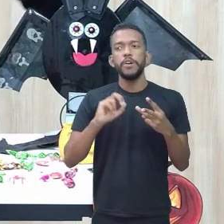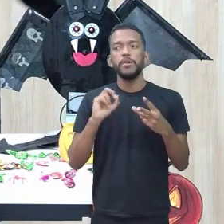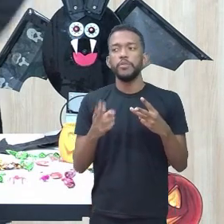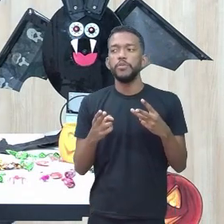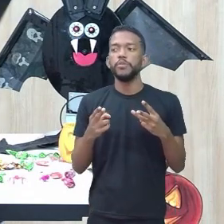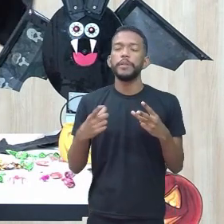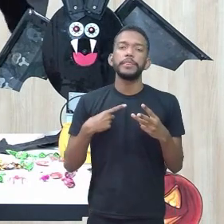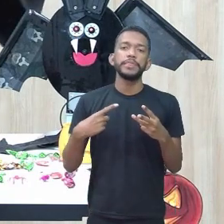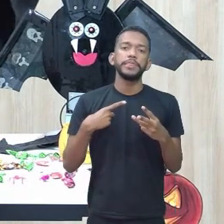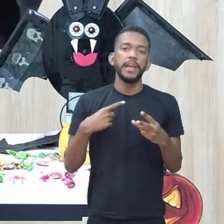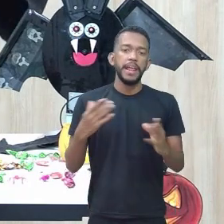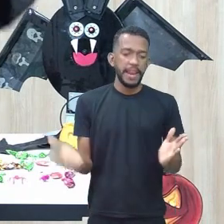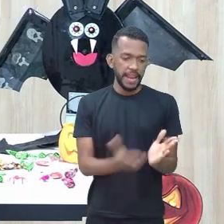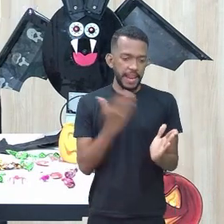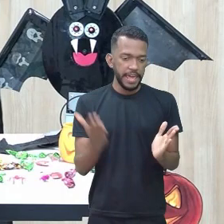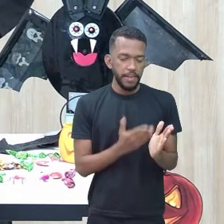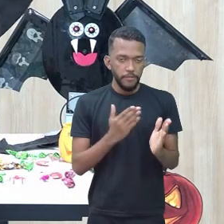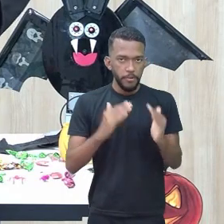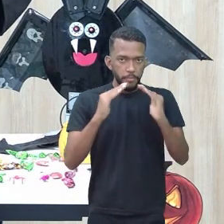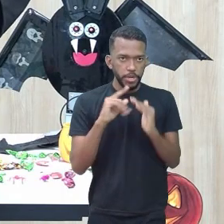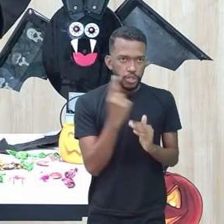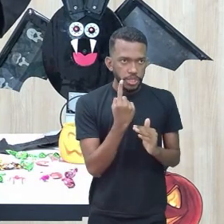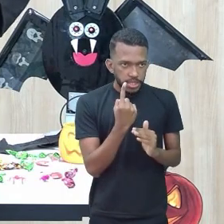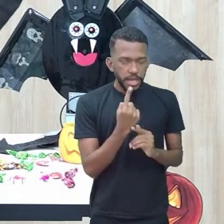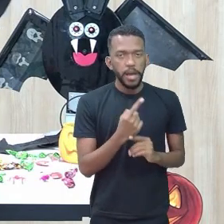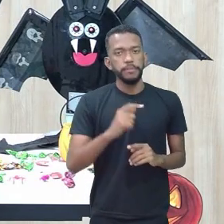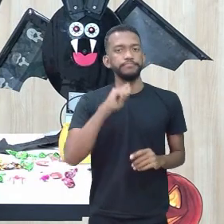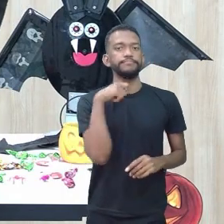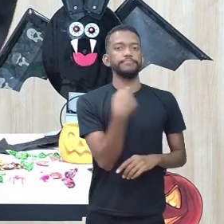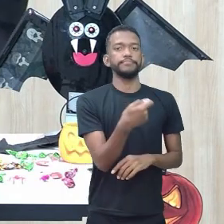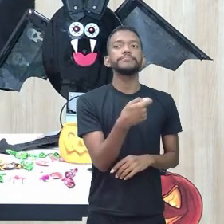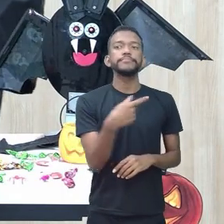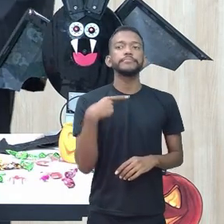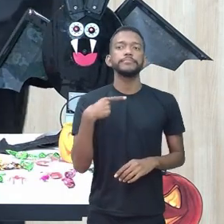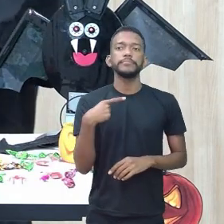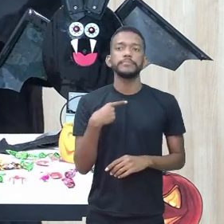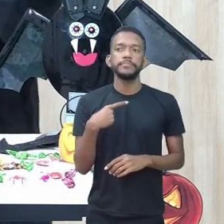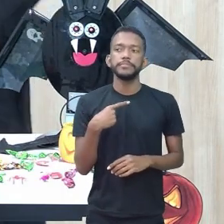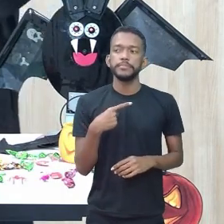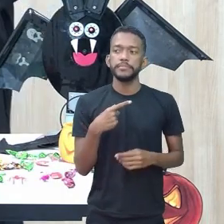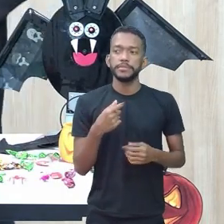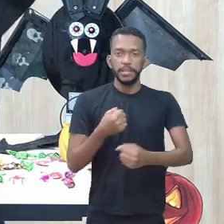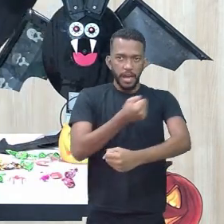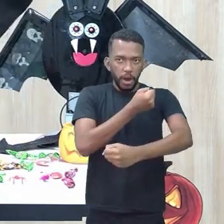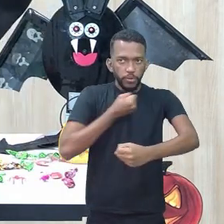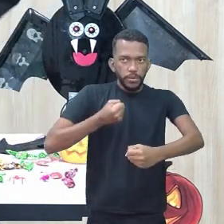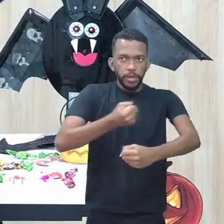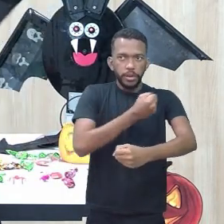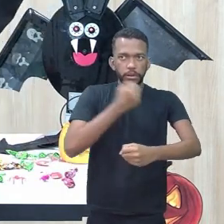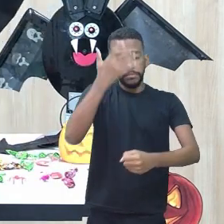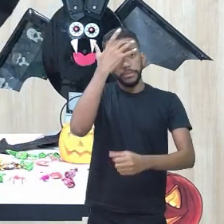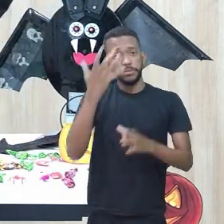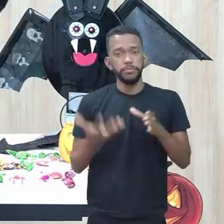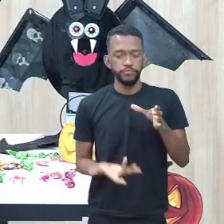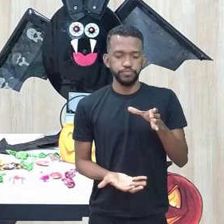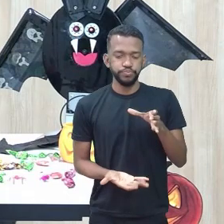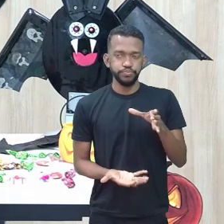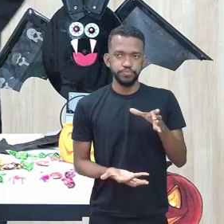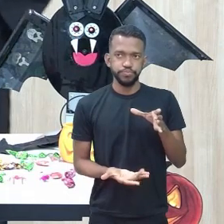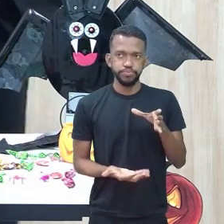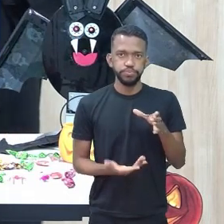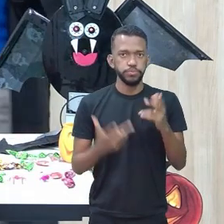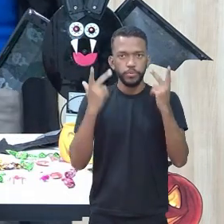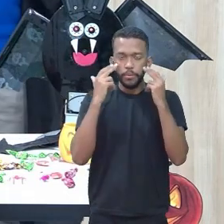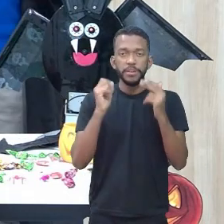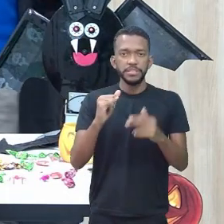livro, aí já é bruxa, já caracterizou, tá bom? Se tem caldeirão que é o utensílio básico de todo mundo cozinhar, é bruxa. Se